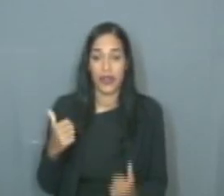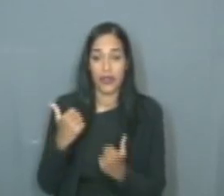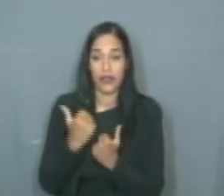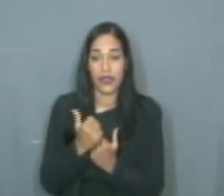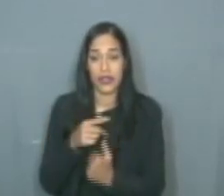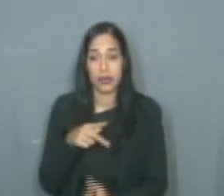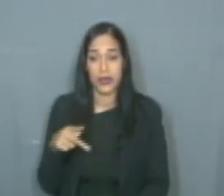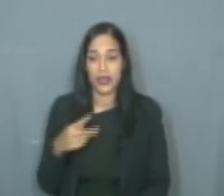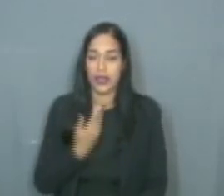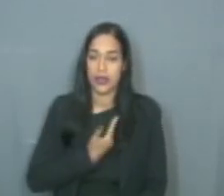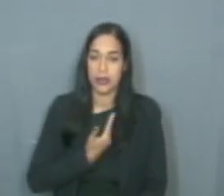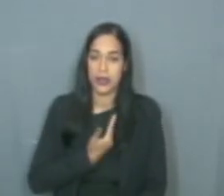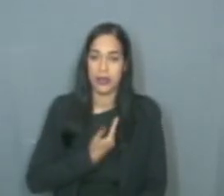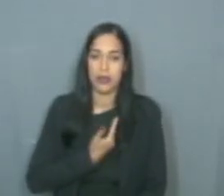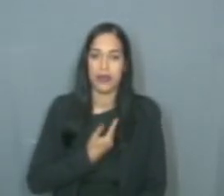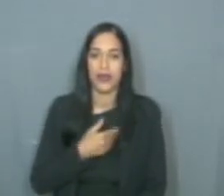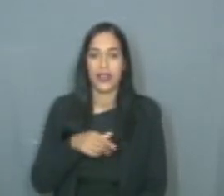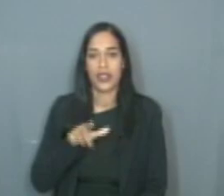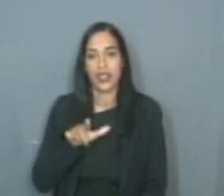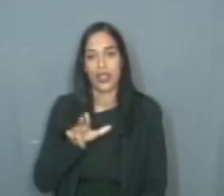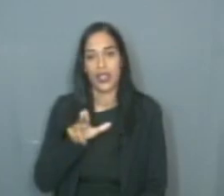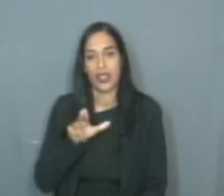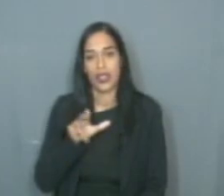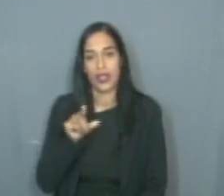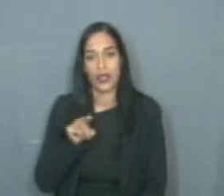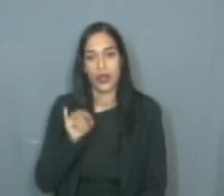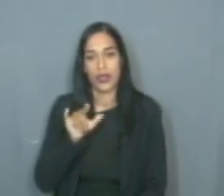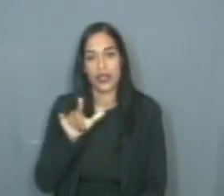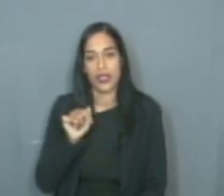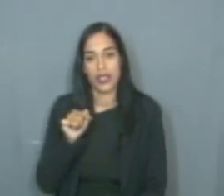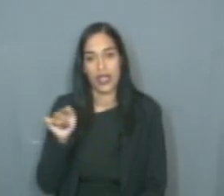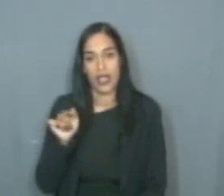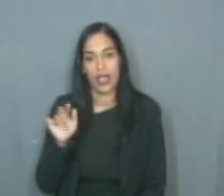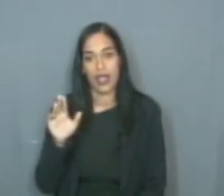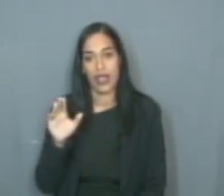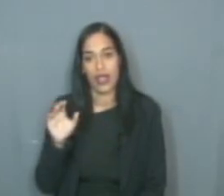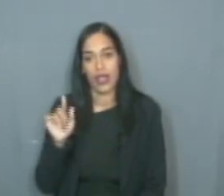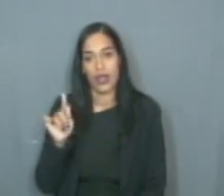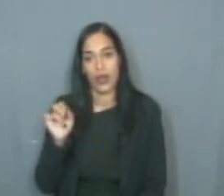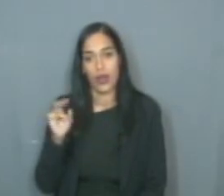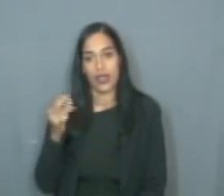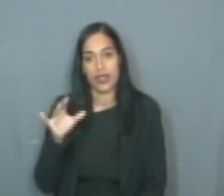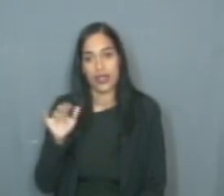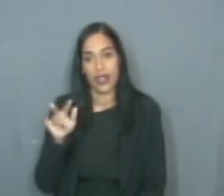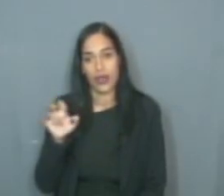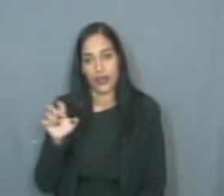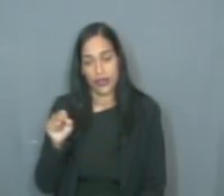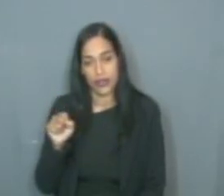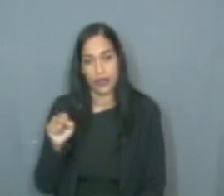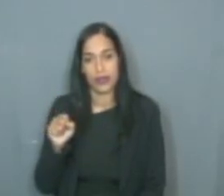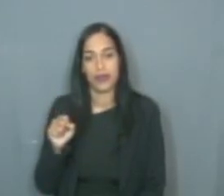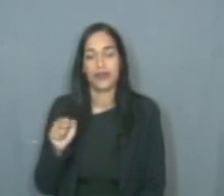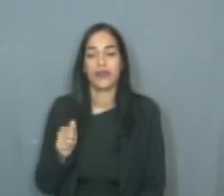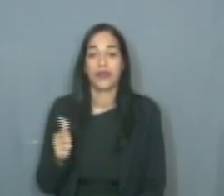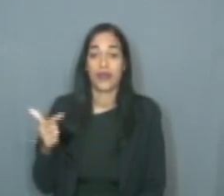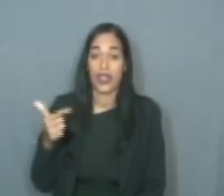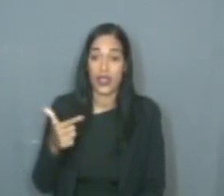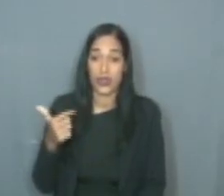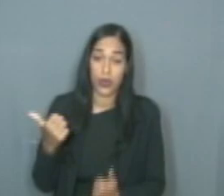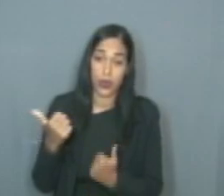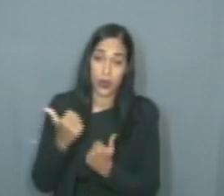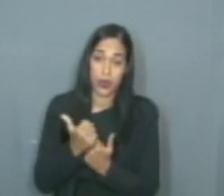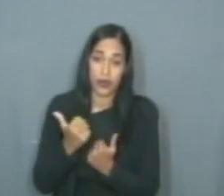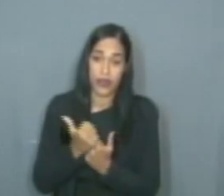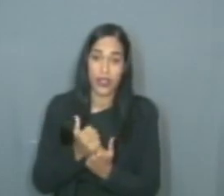Vice-presidente, minha amiga amada, Luzilá Gonçalves. Sábado eu dei um cheiro nela. Segundo